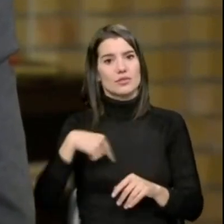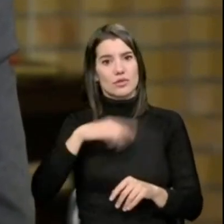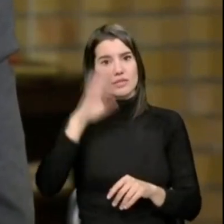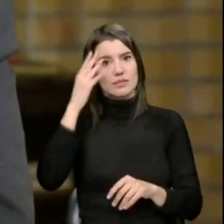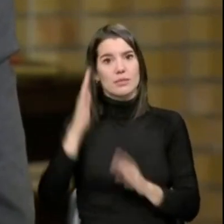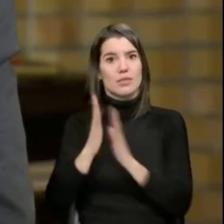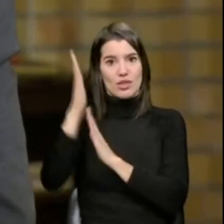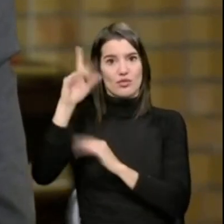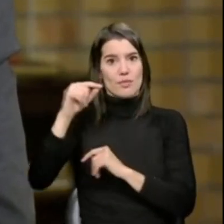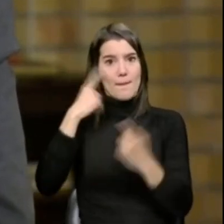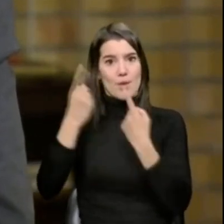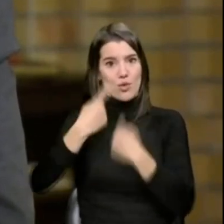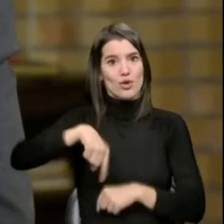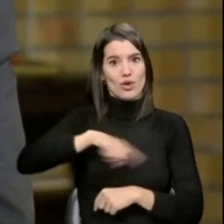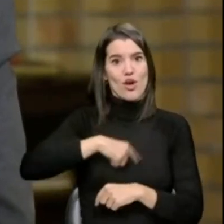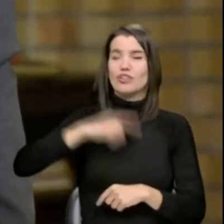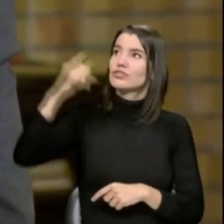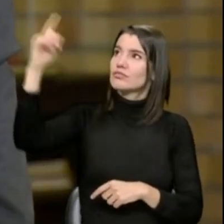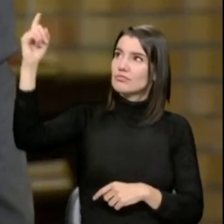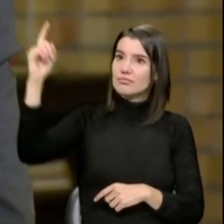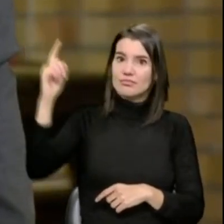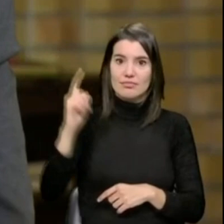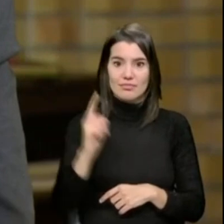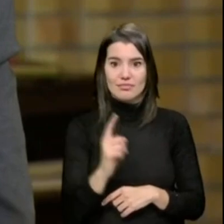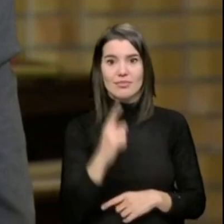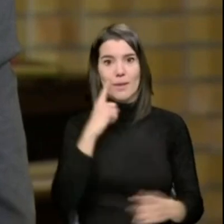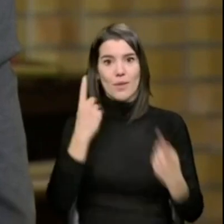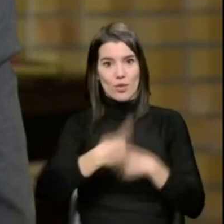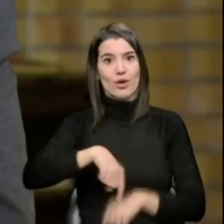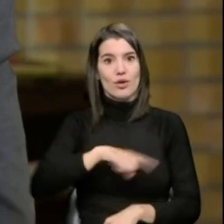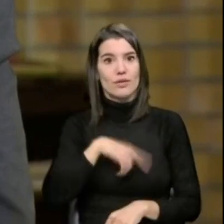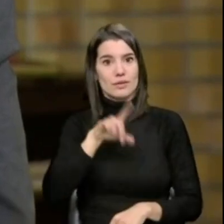procurou e também veio à nossa procura. E, portanto, há aqui uma